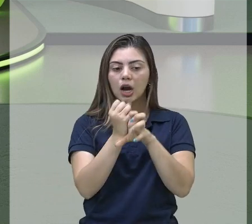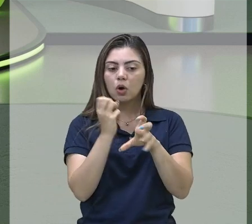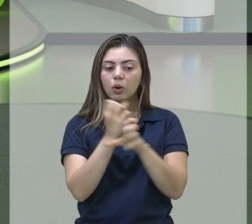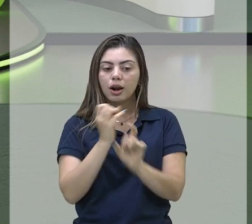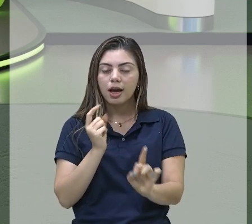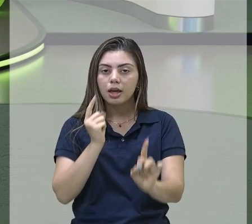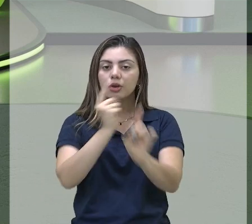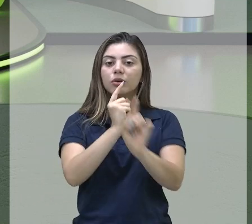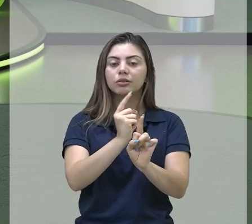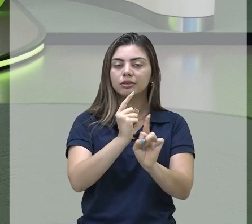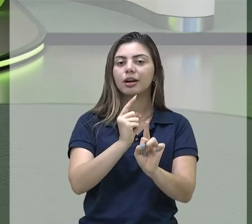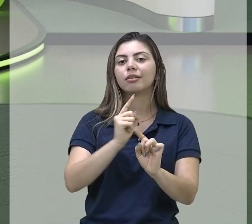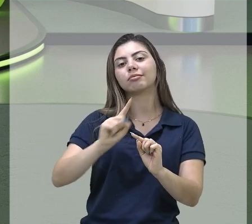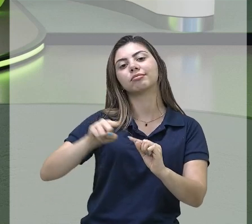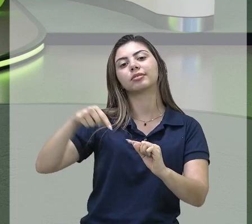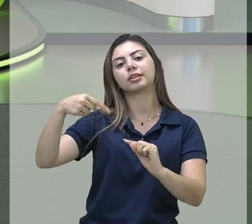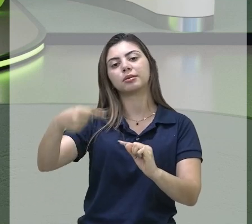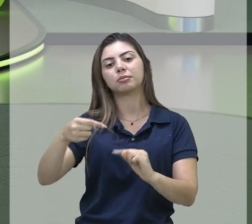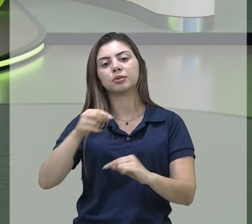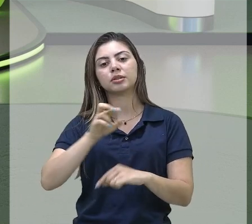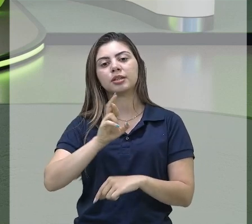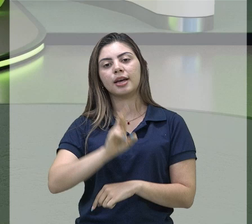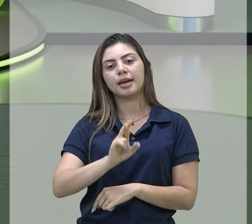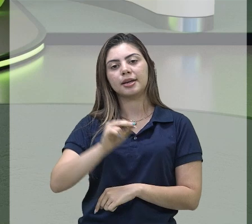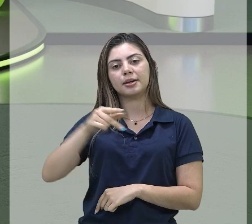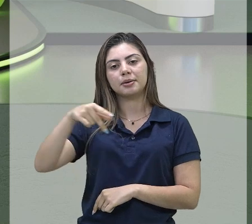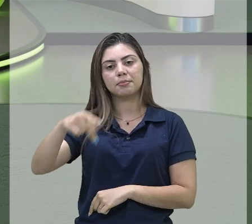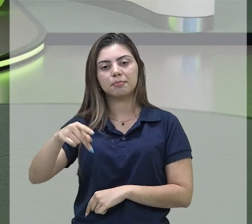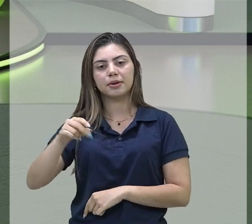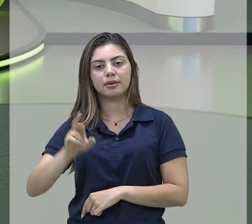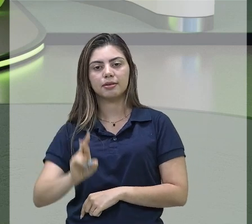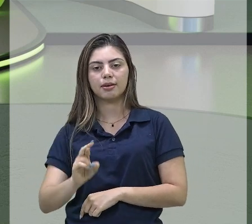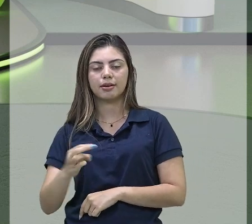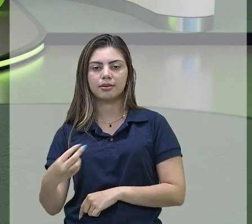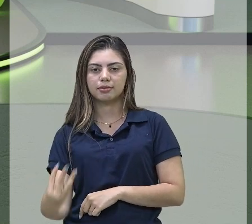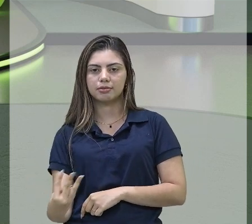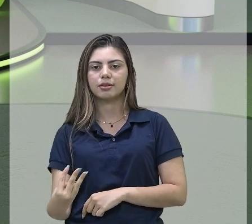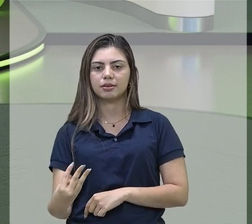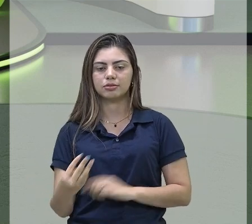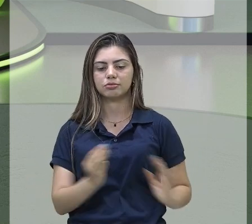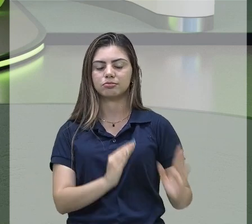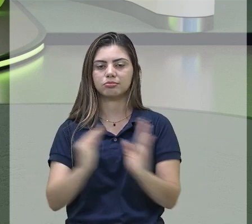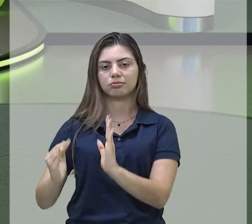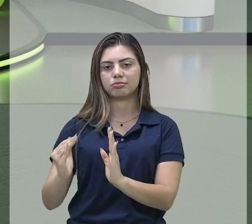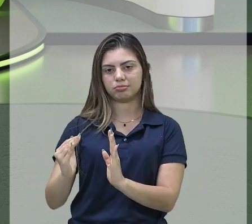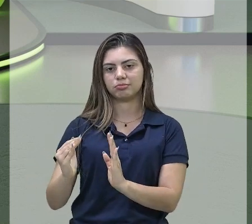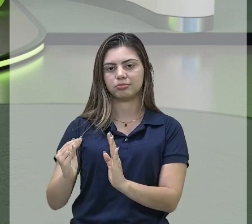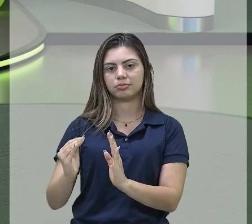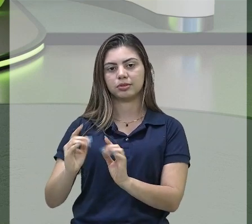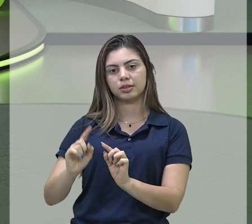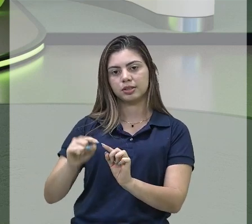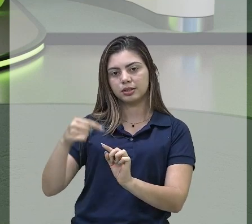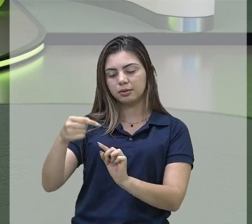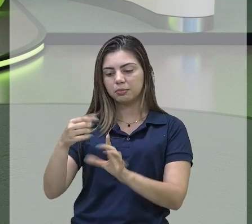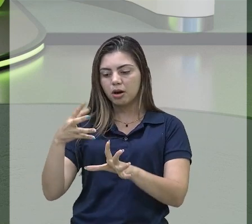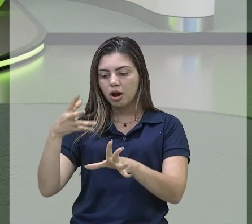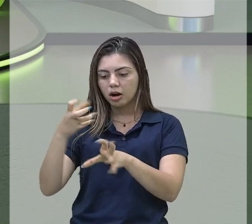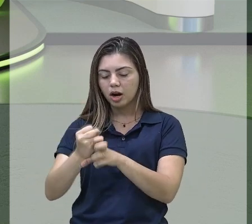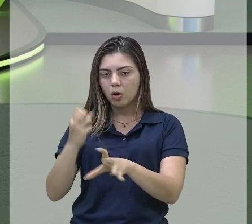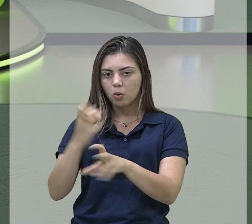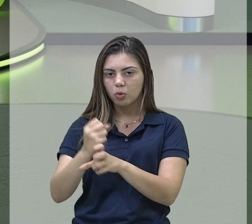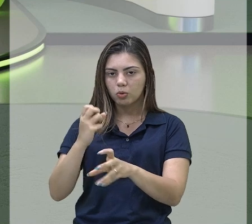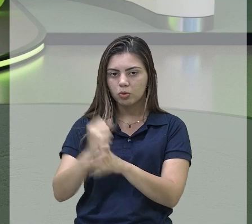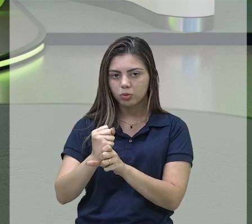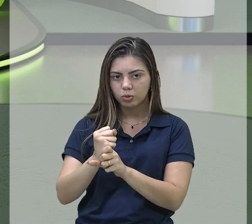para resultar em RP e R3, como você está vendo agora. E, depois disso, eu